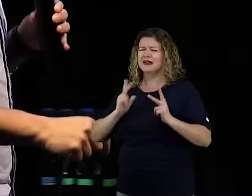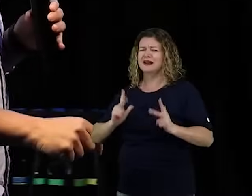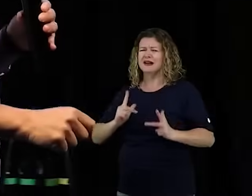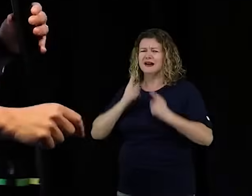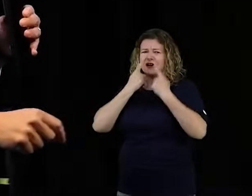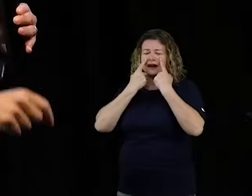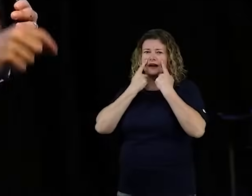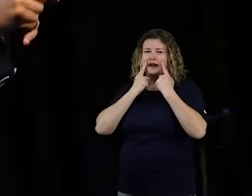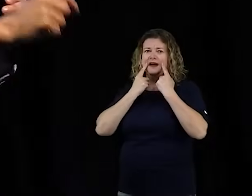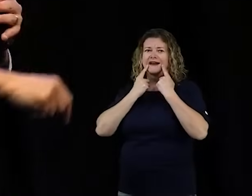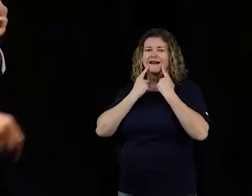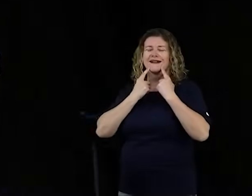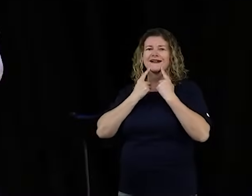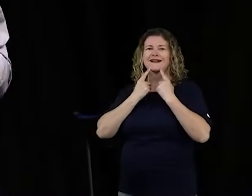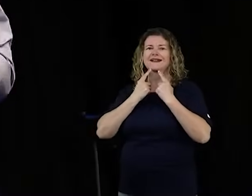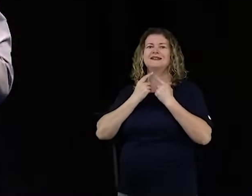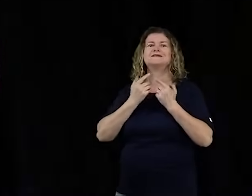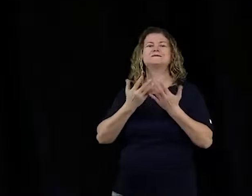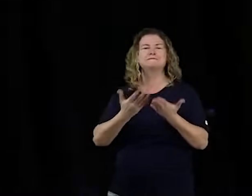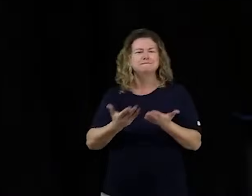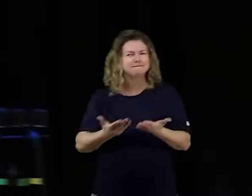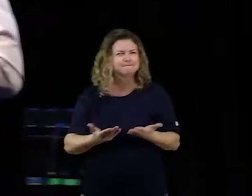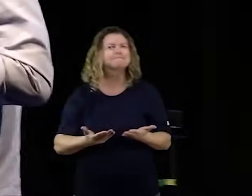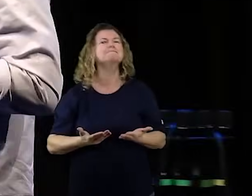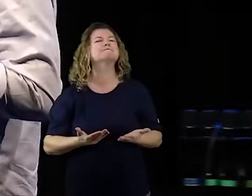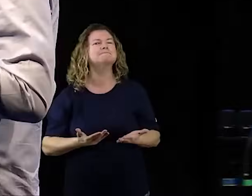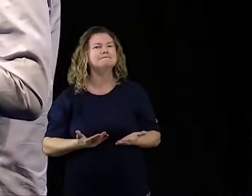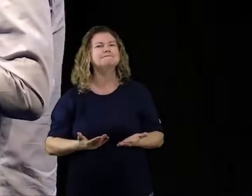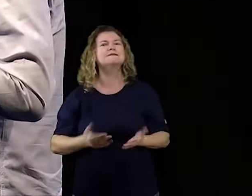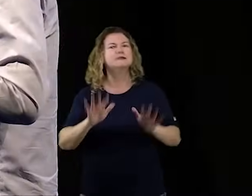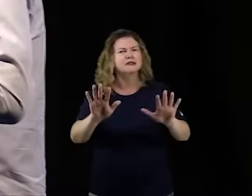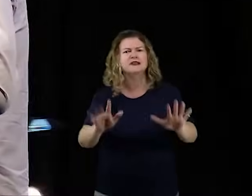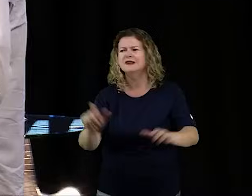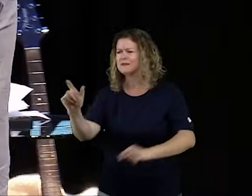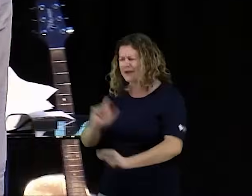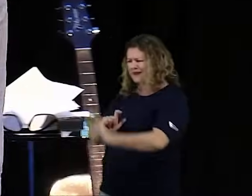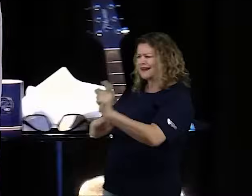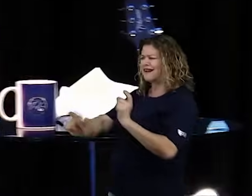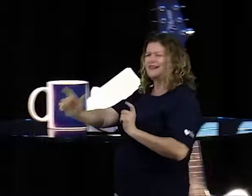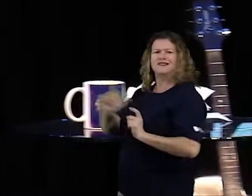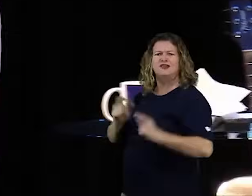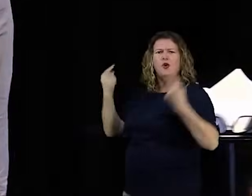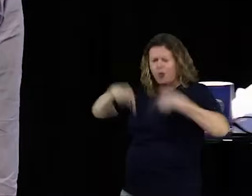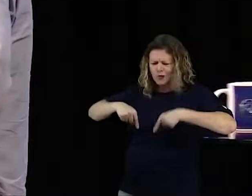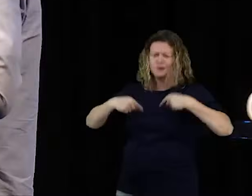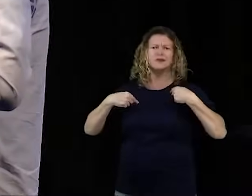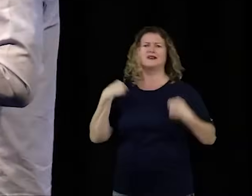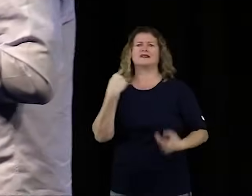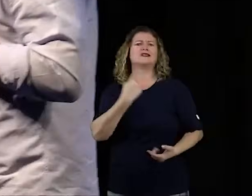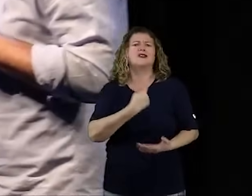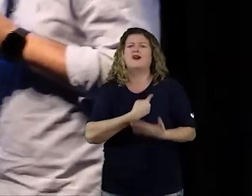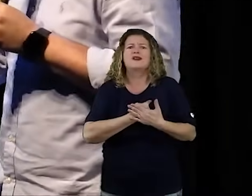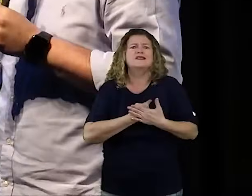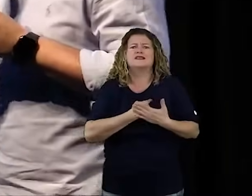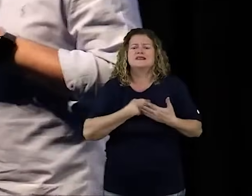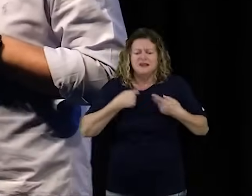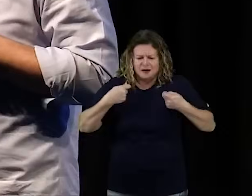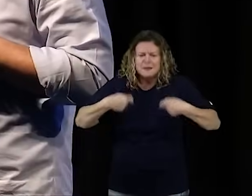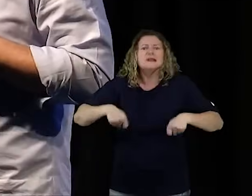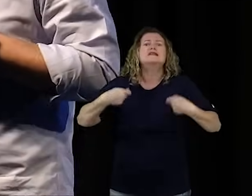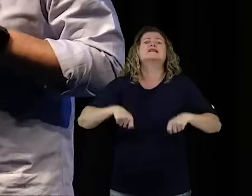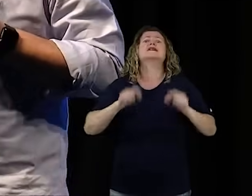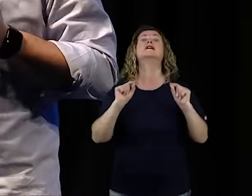contra nós a respeito de nós desgraçando trazendo drama trazendo miséria elas precisam ser o